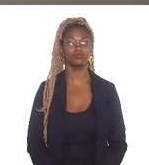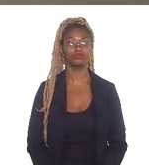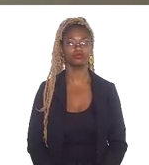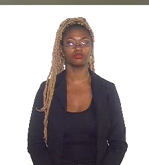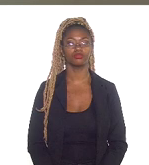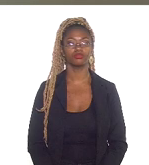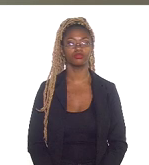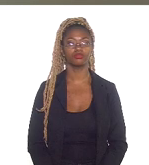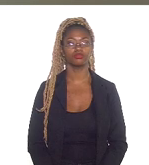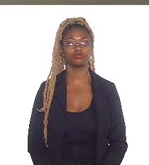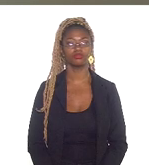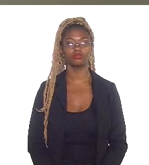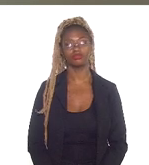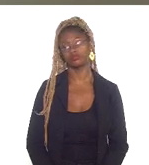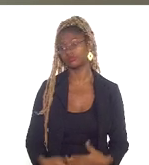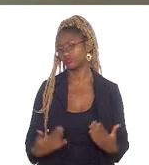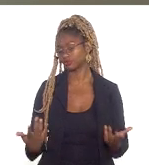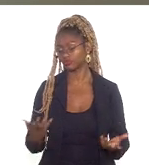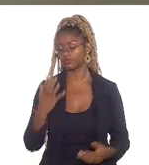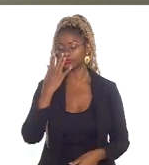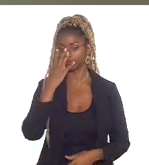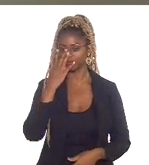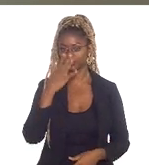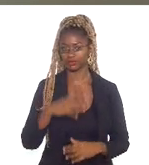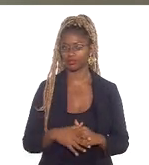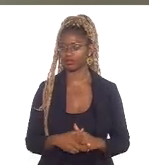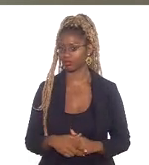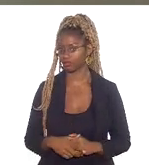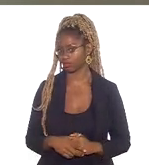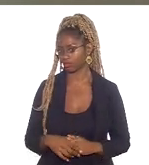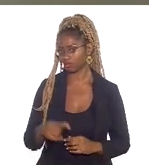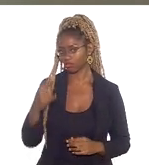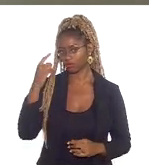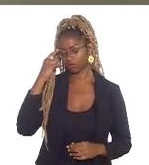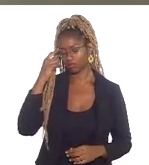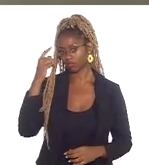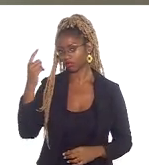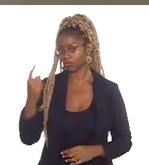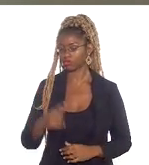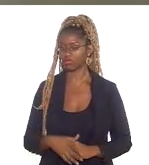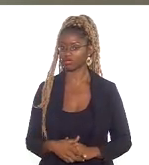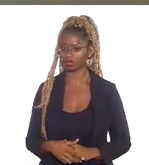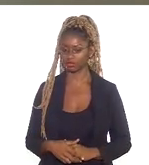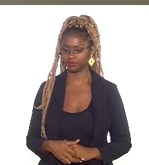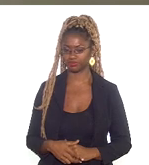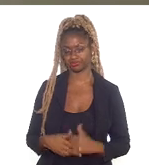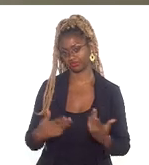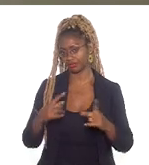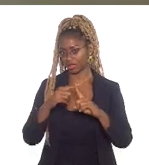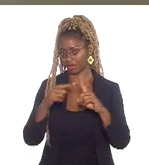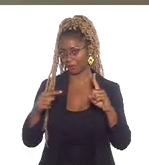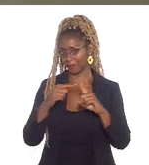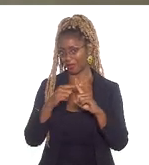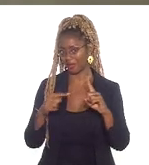A grosso modo, partindo do pressuposto que 0,5%, isto